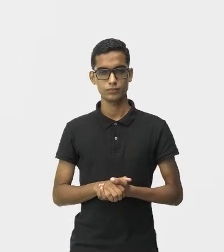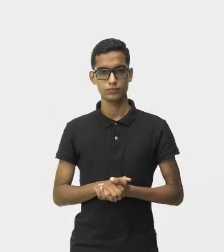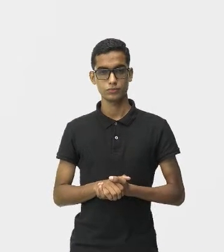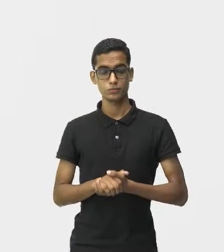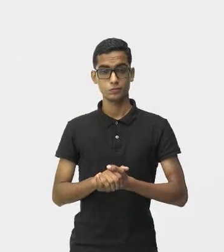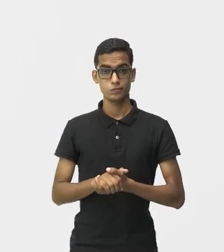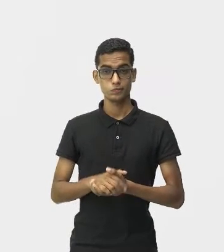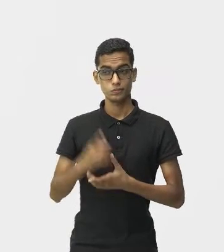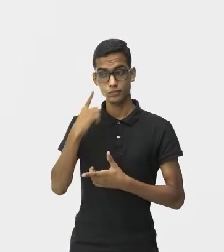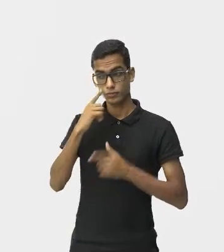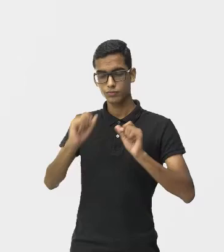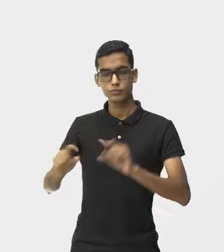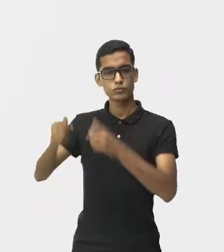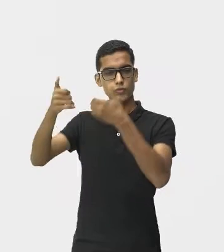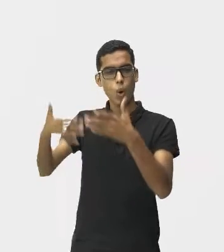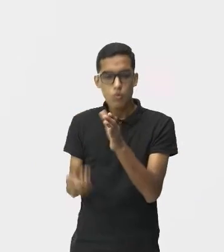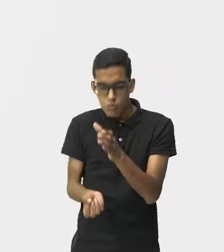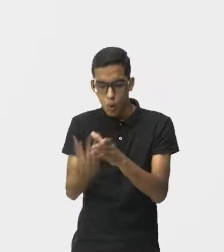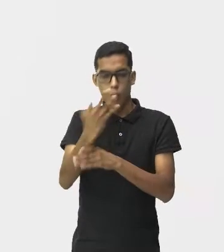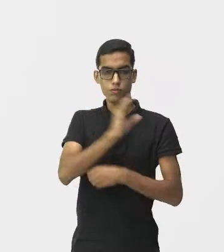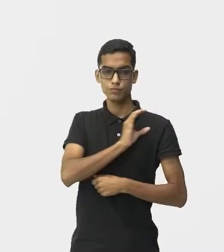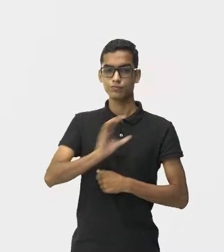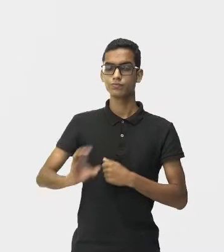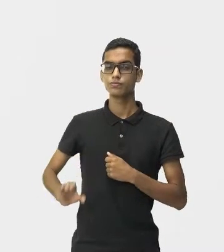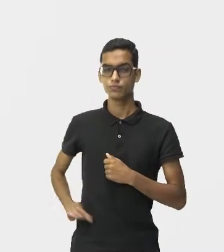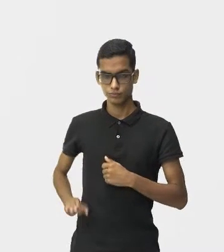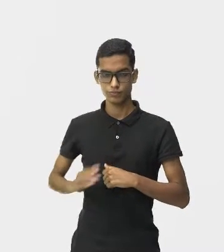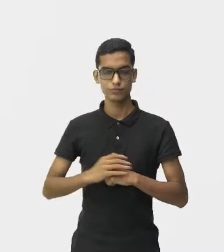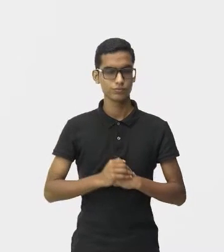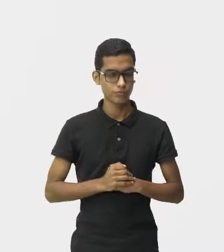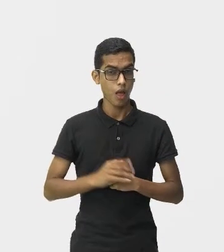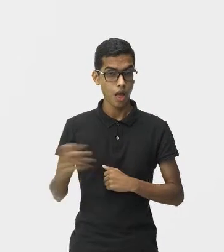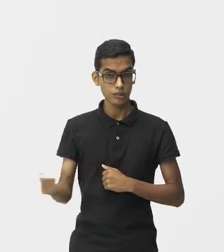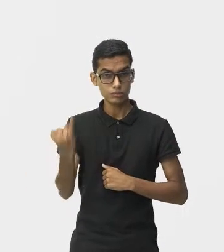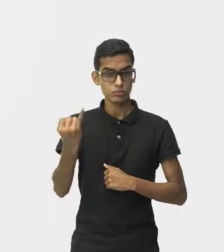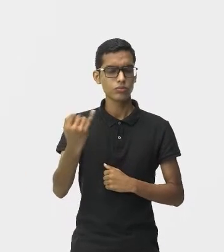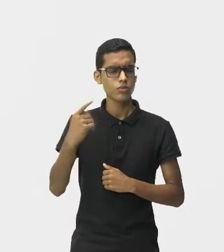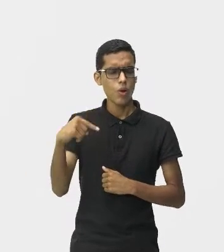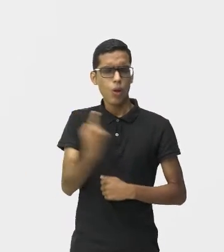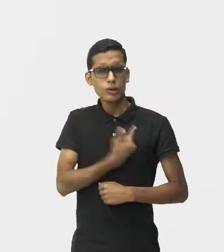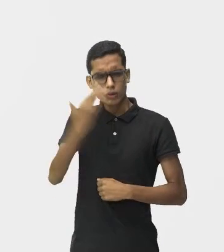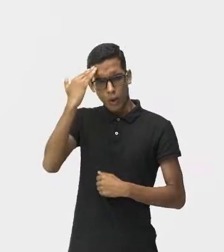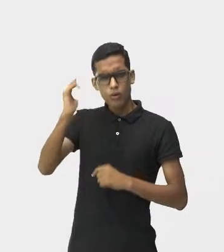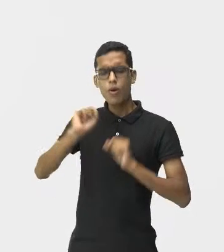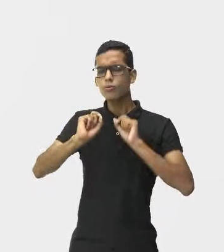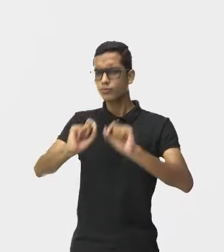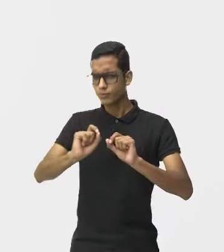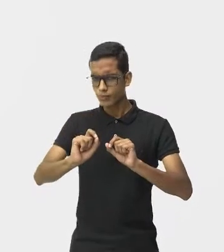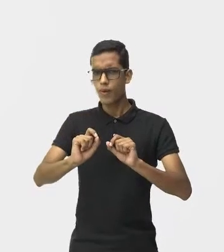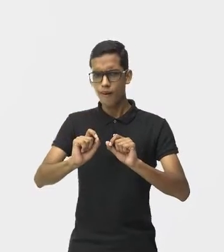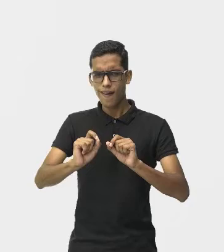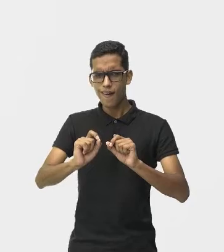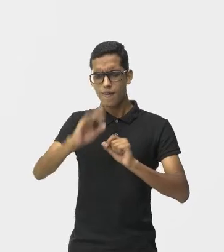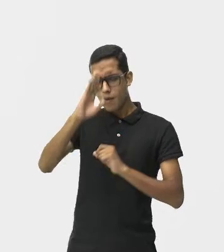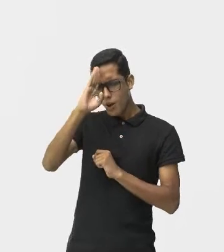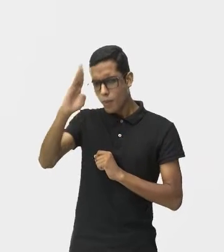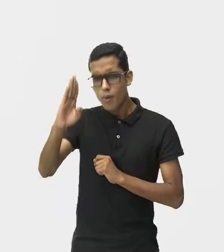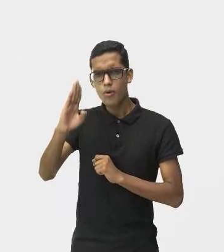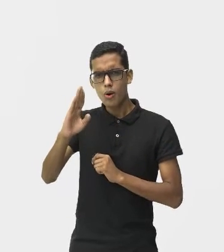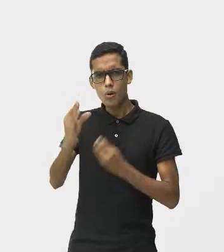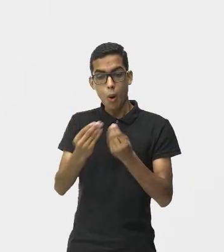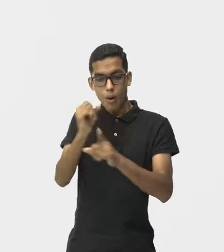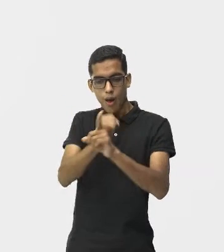Falar um pouquinho do advento do cristianismo. Isso aqui é importante para a gente entender principalmente como é que nossa sociedade